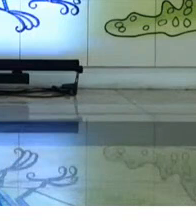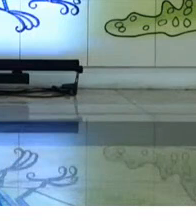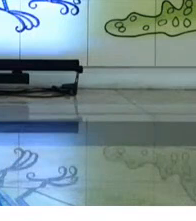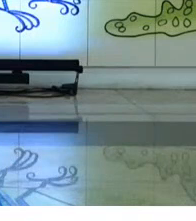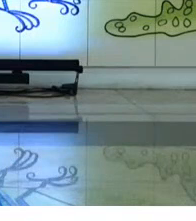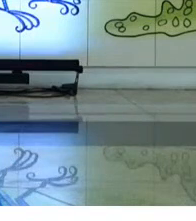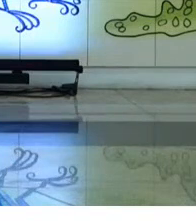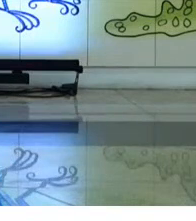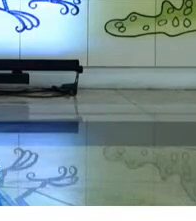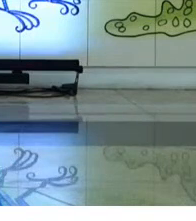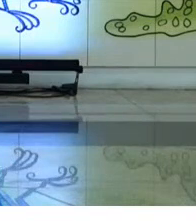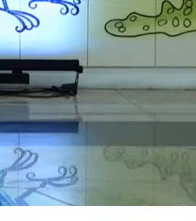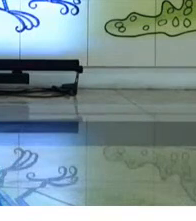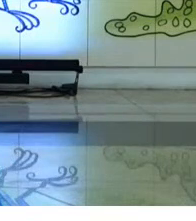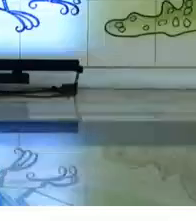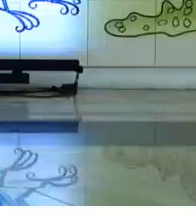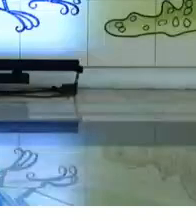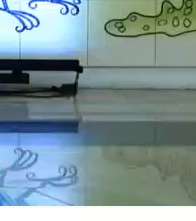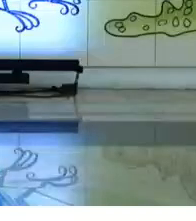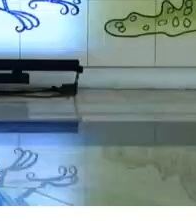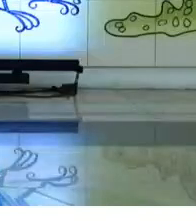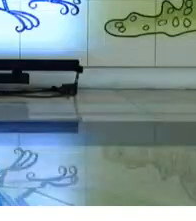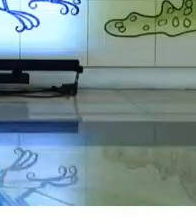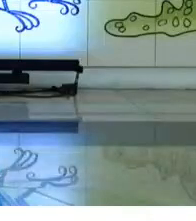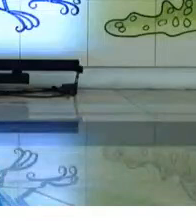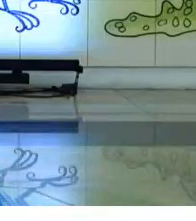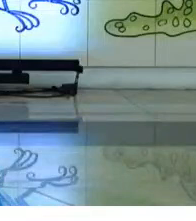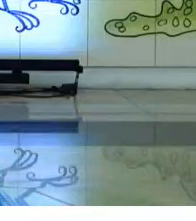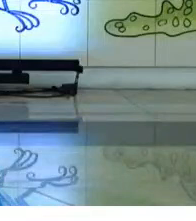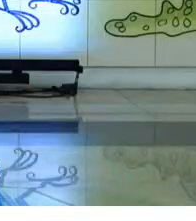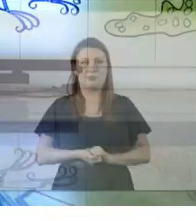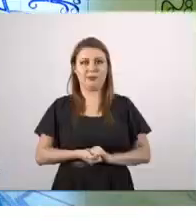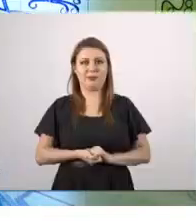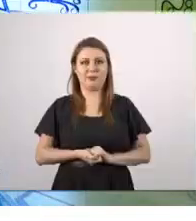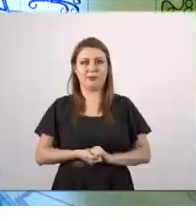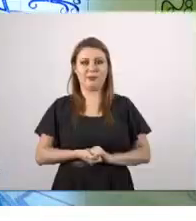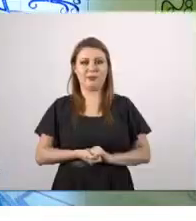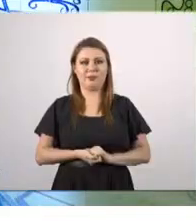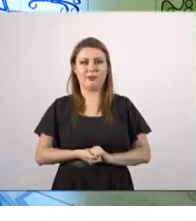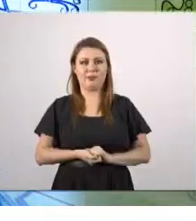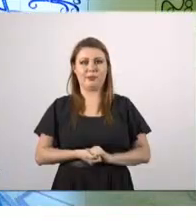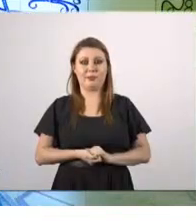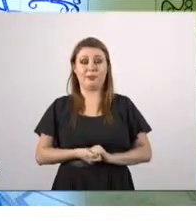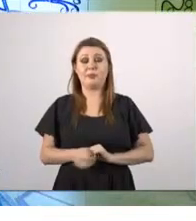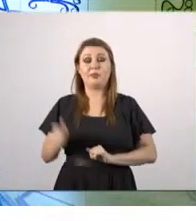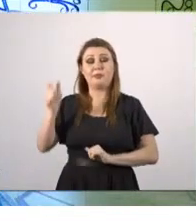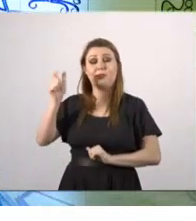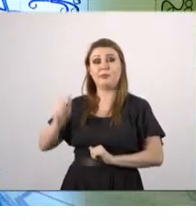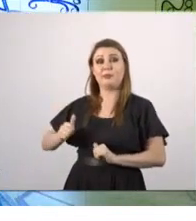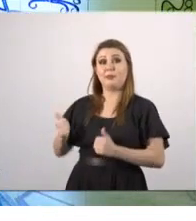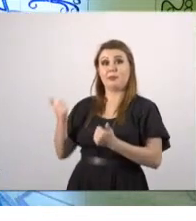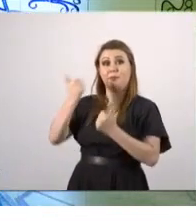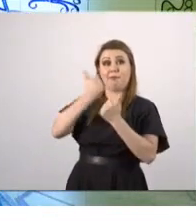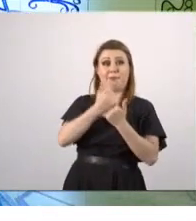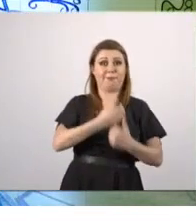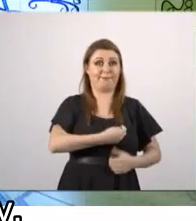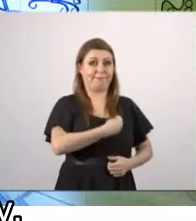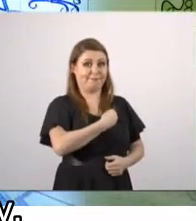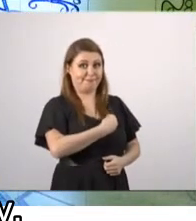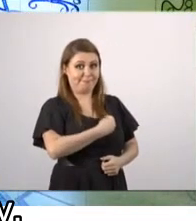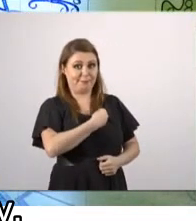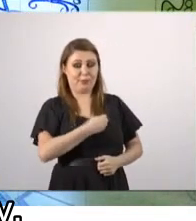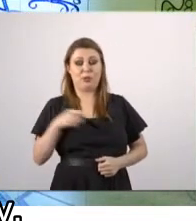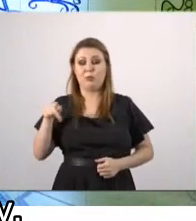de saúde. Compõem a mesa diretiva virtual as seguintes autoridades: